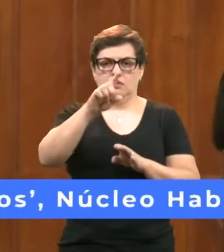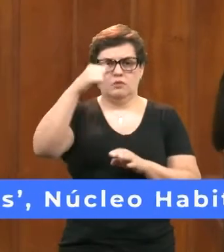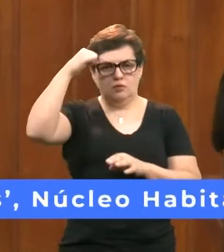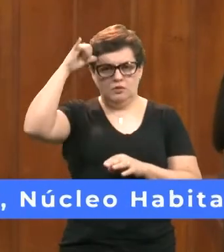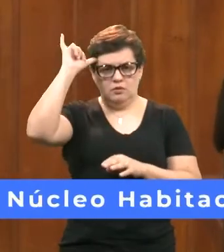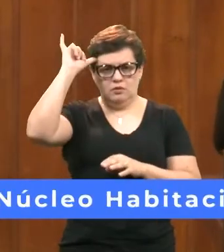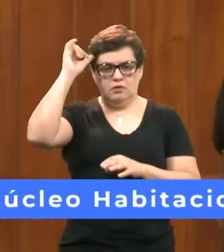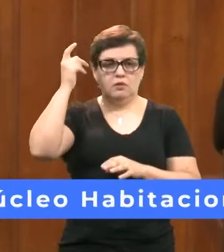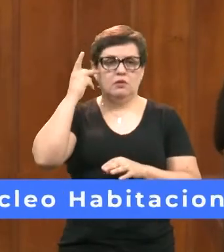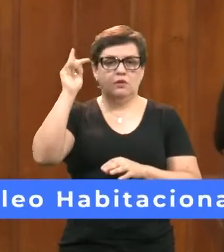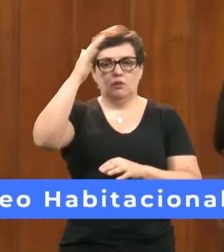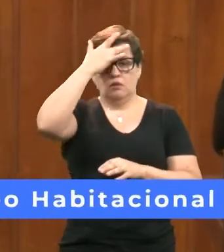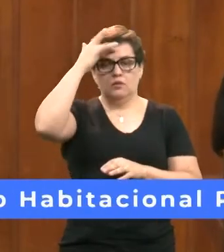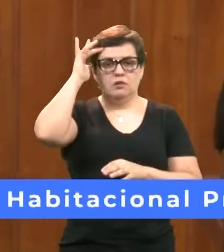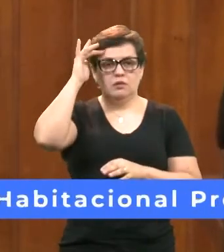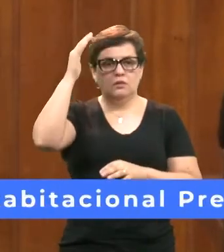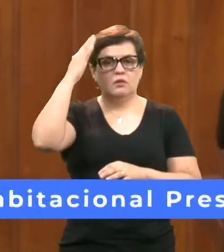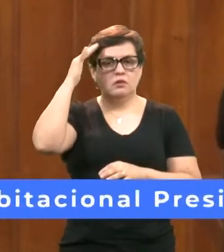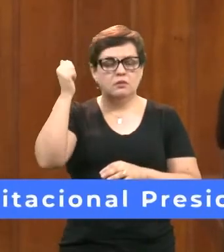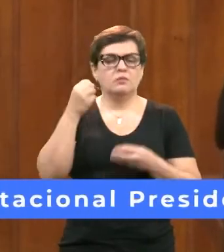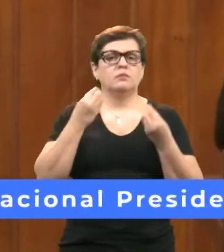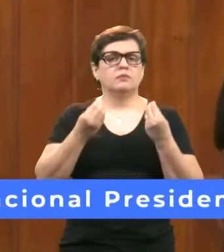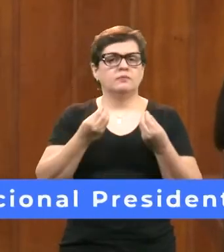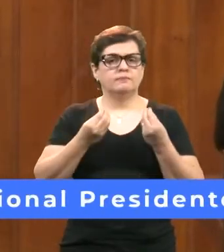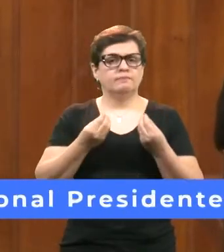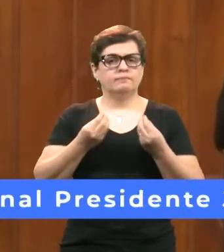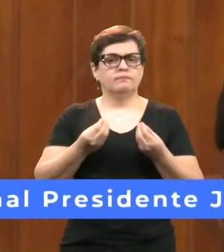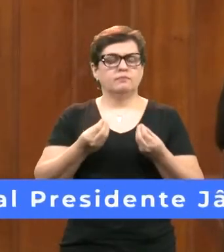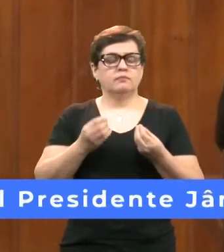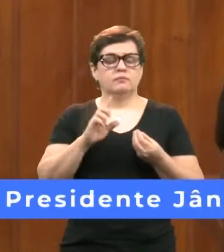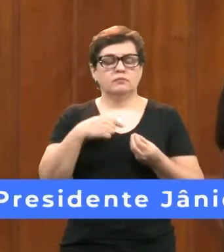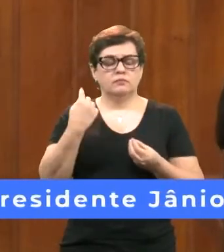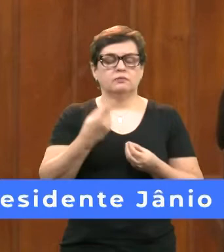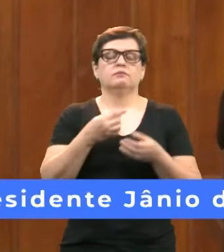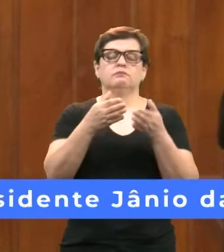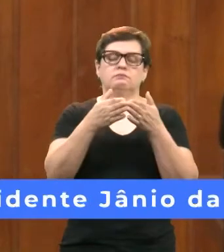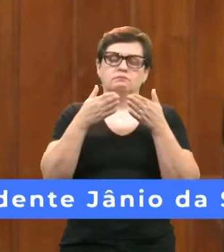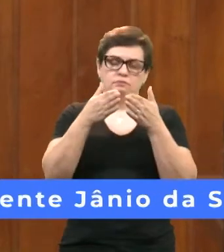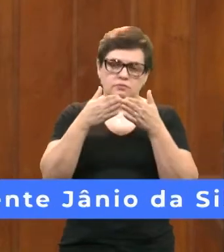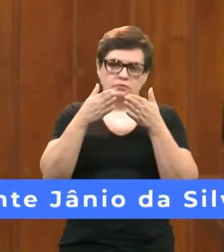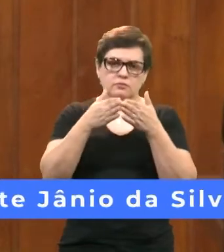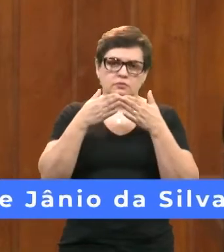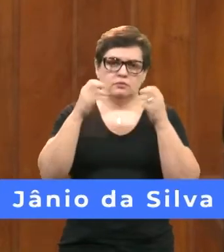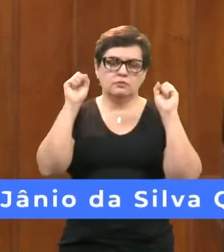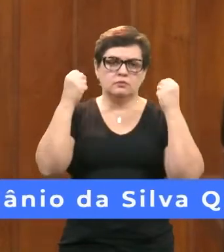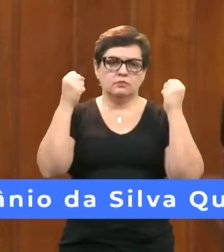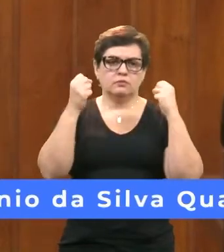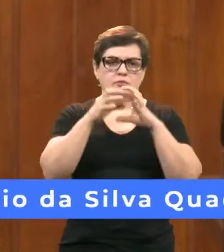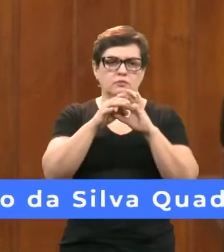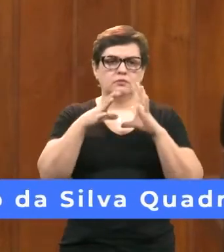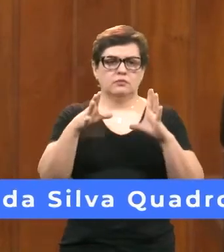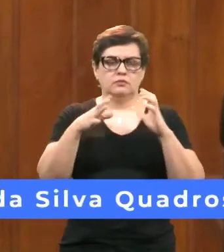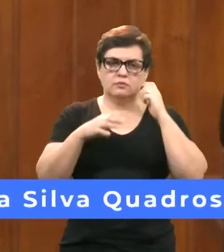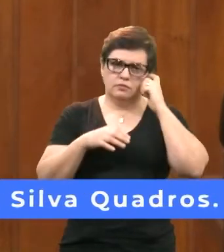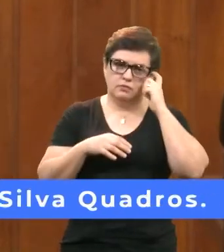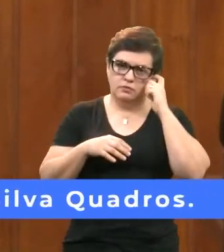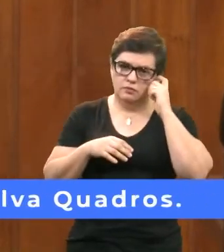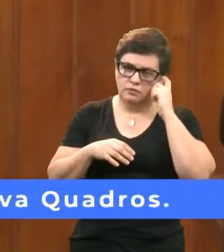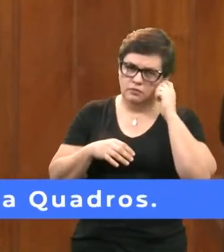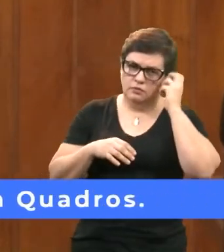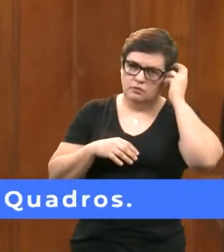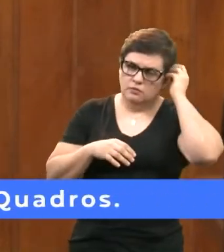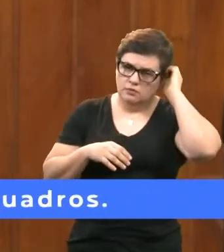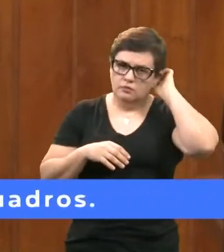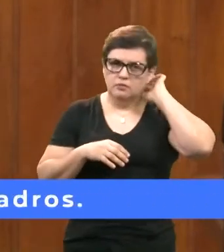para a população saber o quanto que a gente pede academia ao ar livre. Aqui